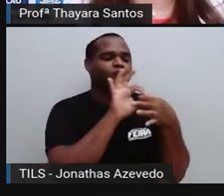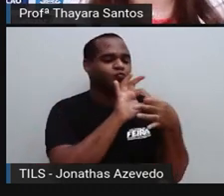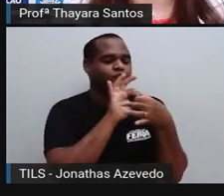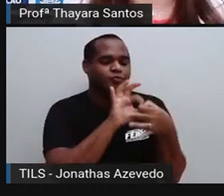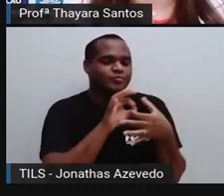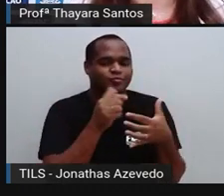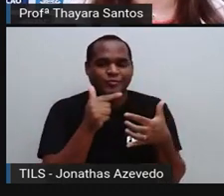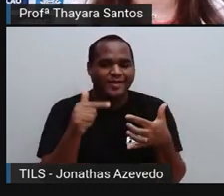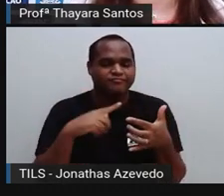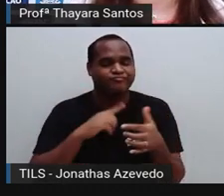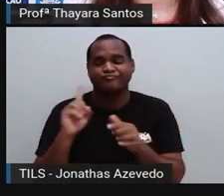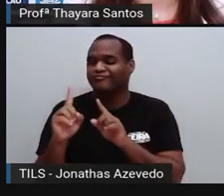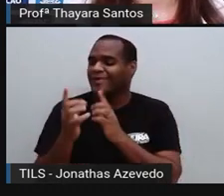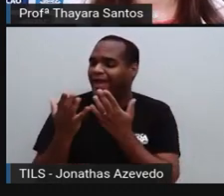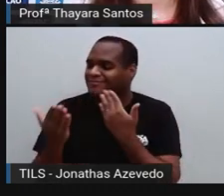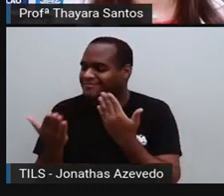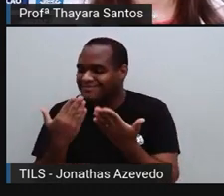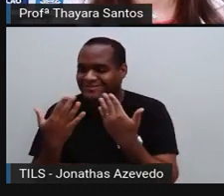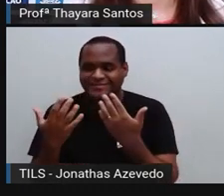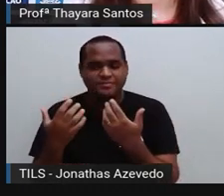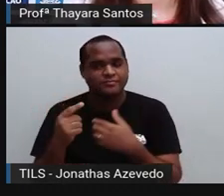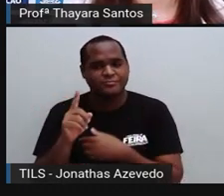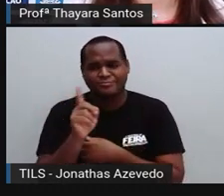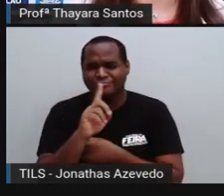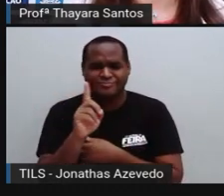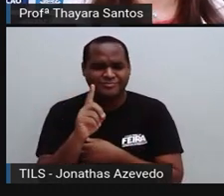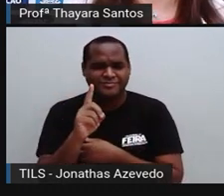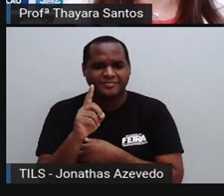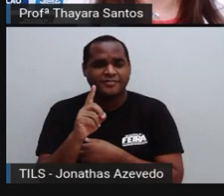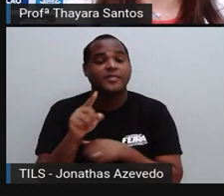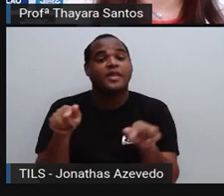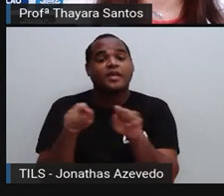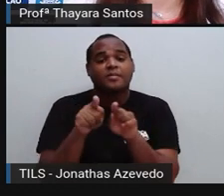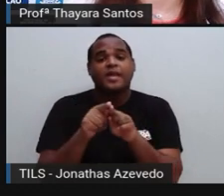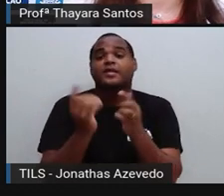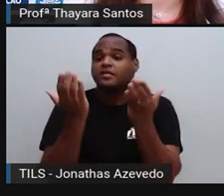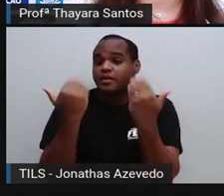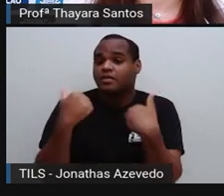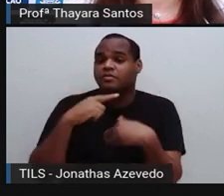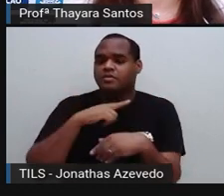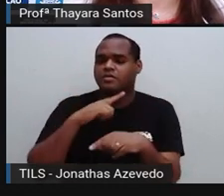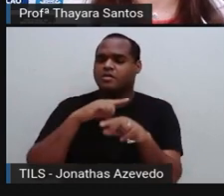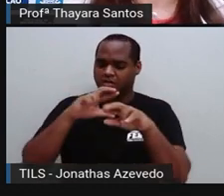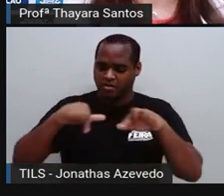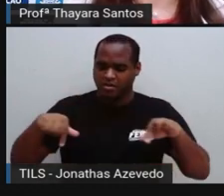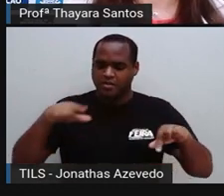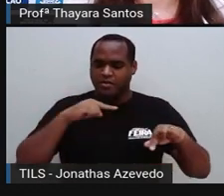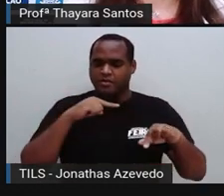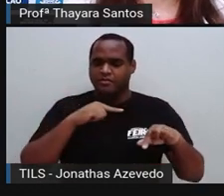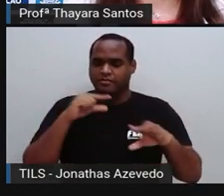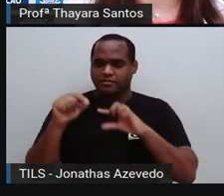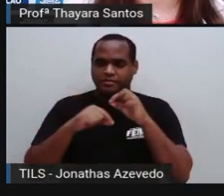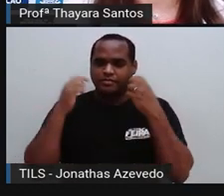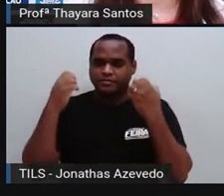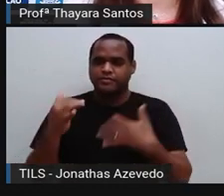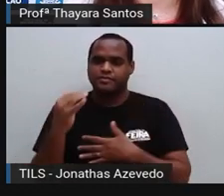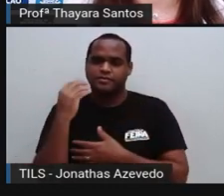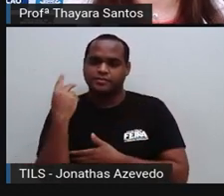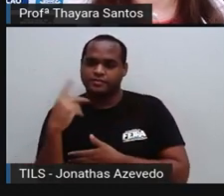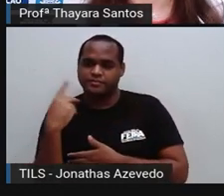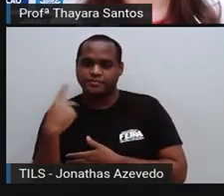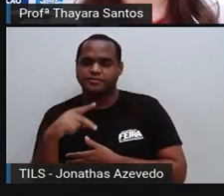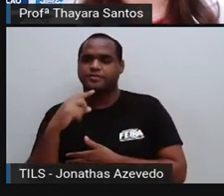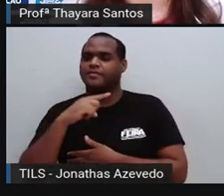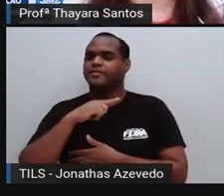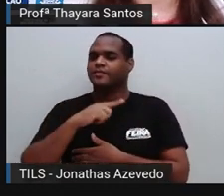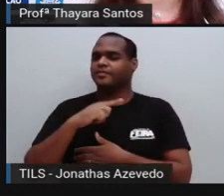ali propícia a isso. E os efeitos físicos que ela promove no organismo são boca seca, náuseas, dores